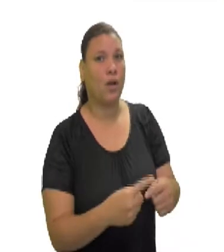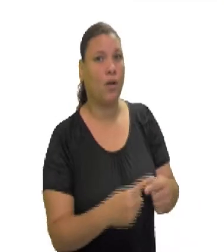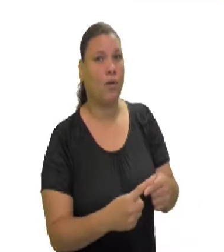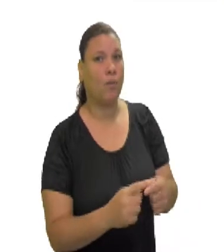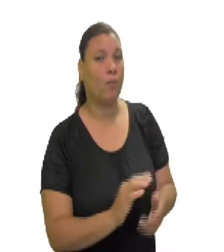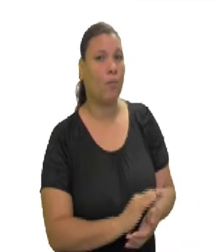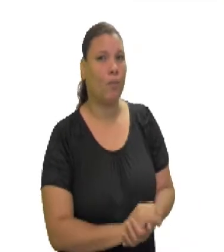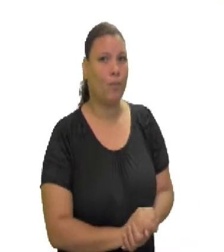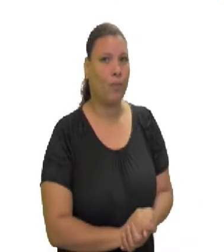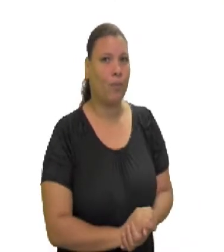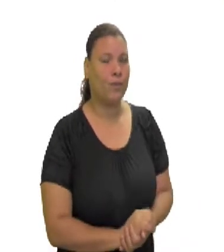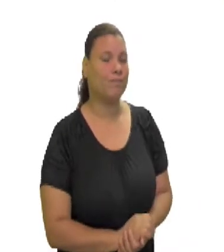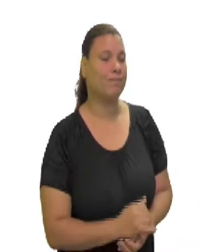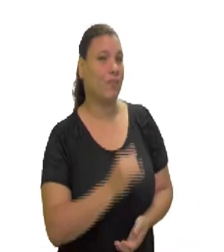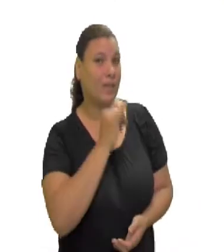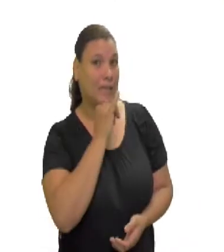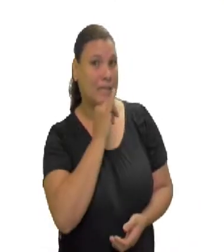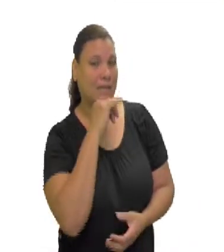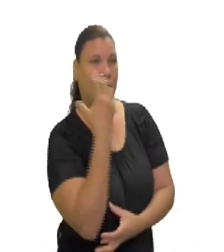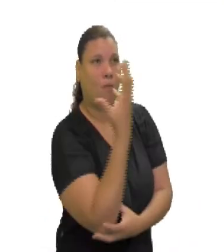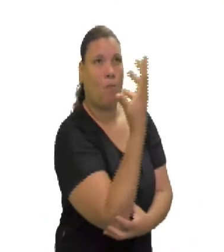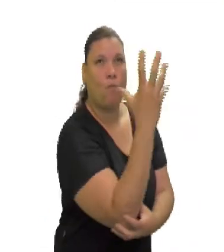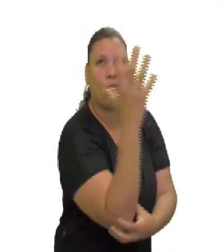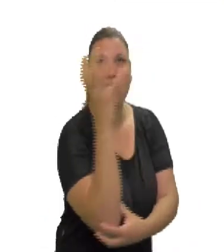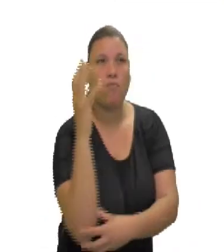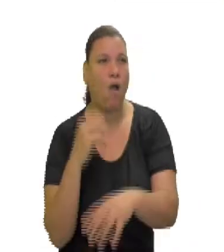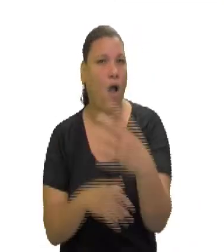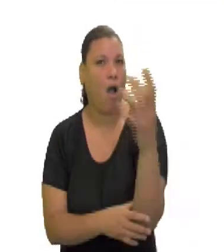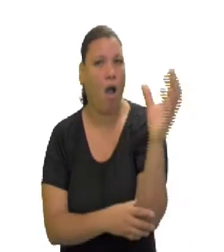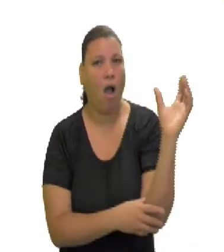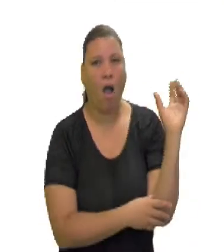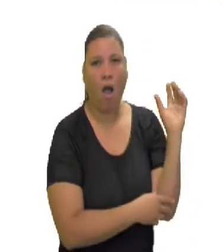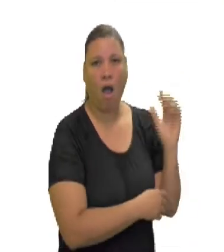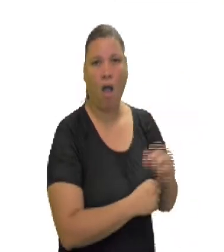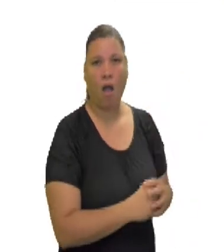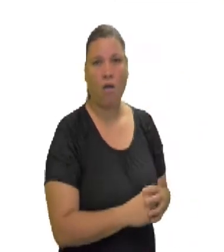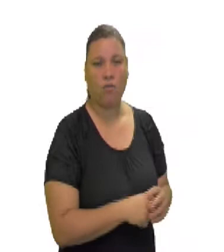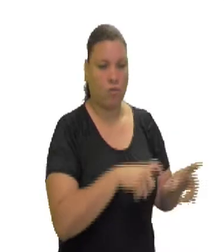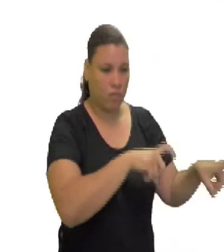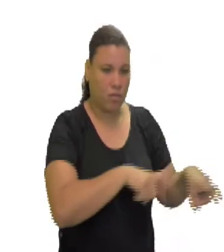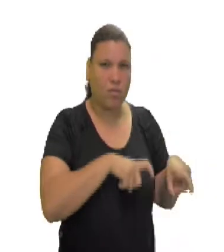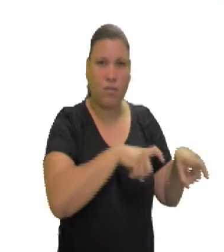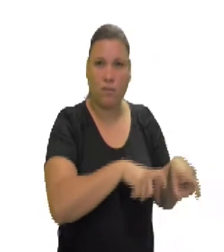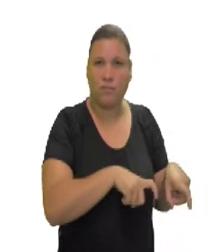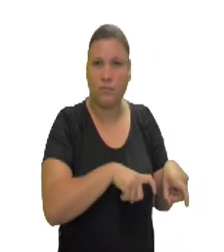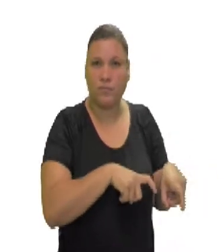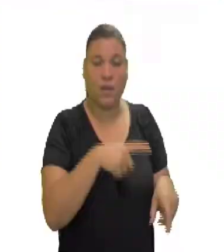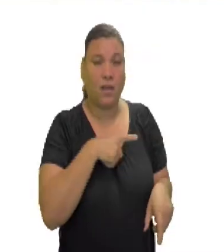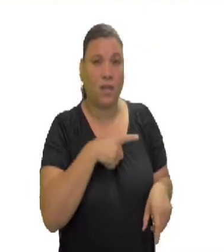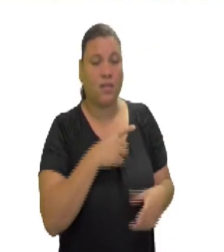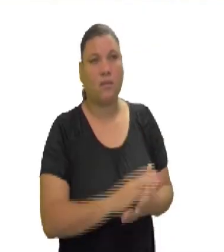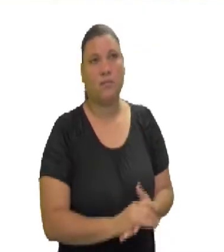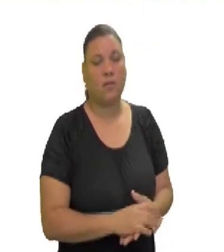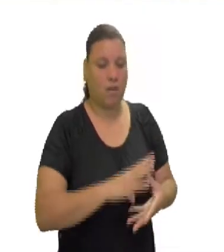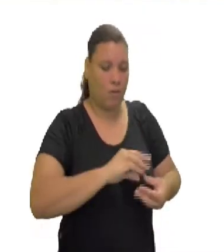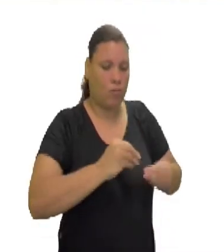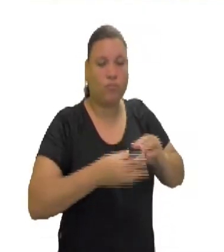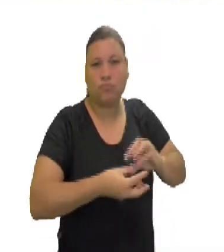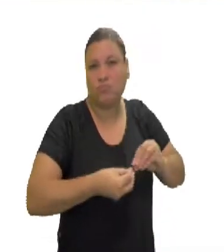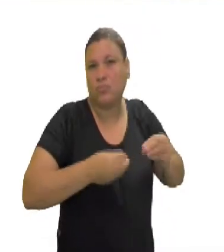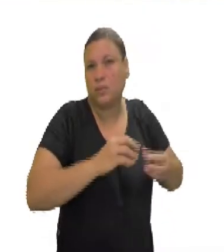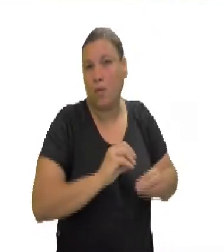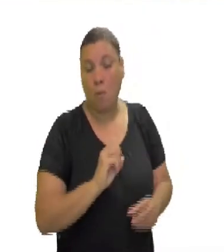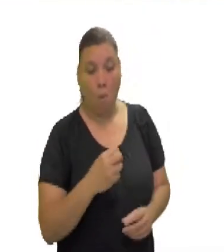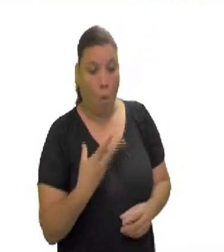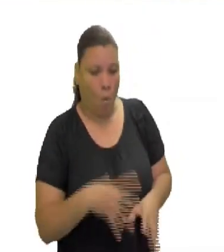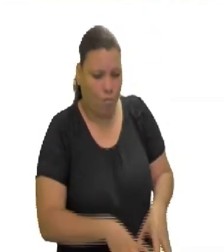a cana-de-açúcar, o tabaco, a mandioca, e eles eram uma sociedade bem distinta. A gente tinha,